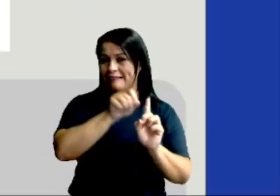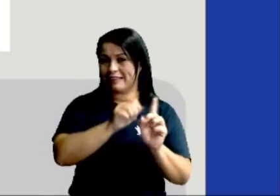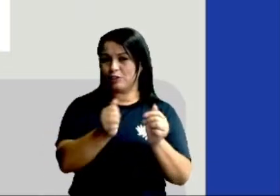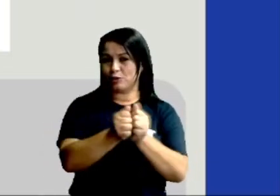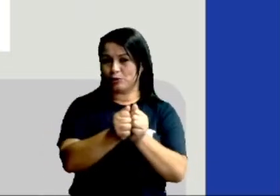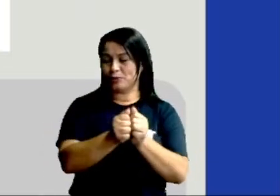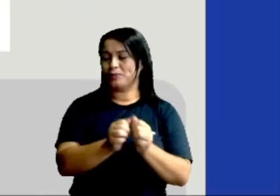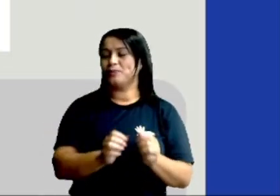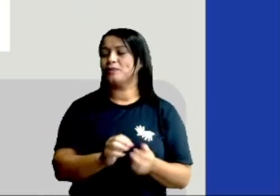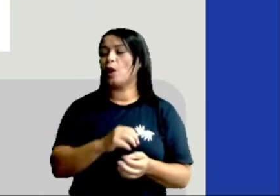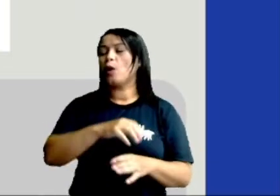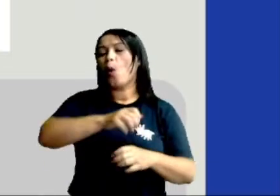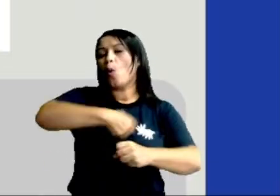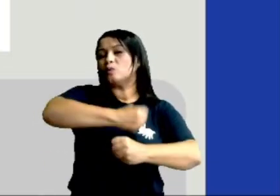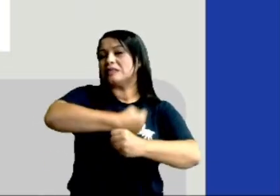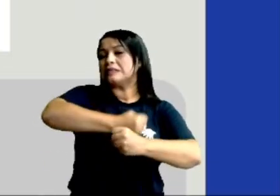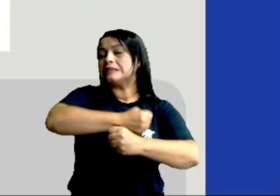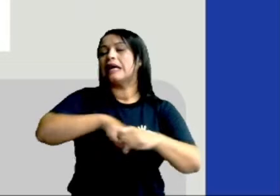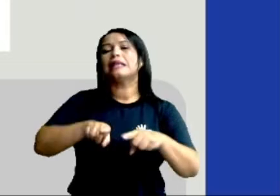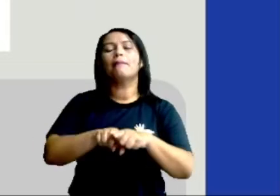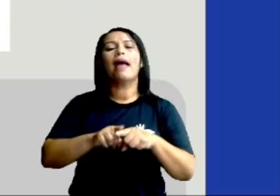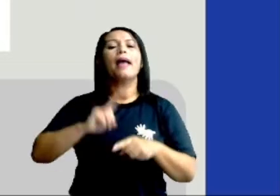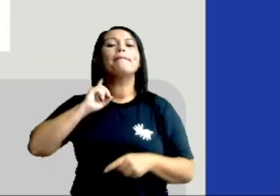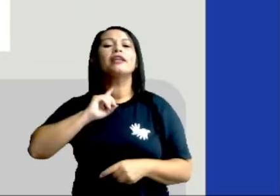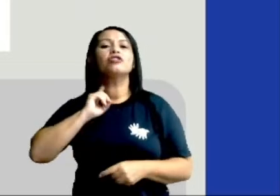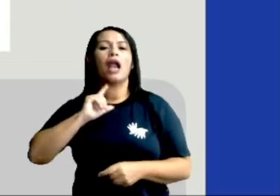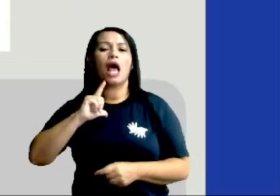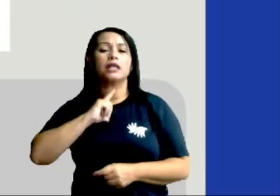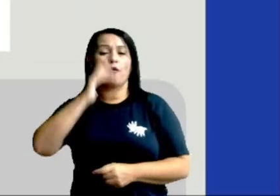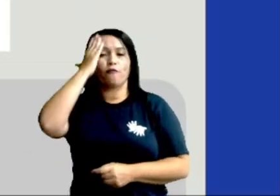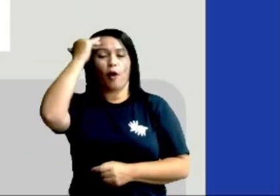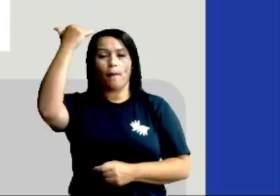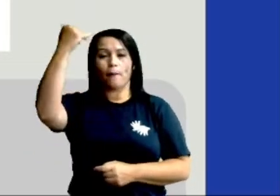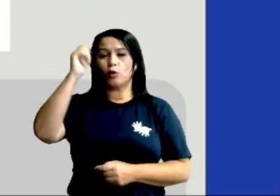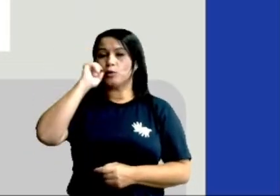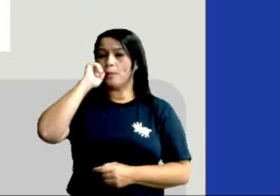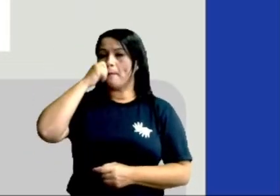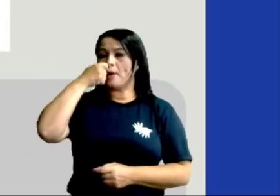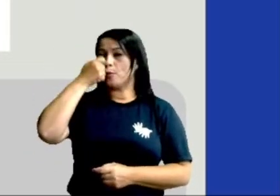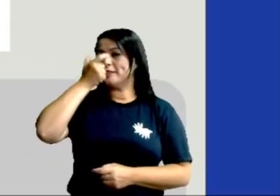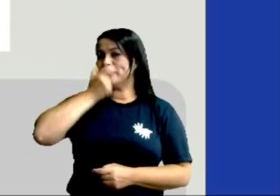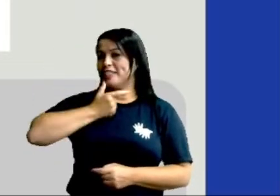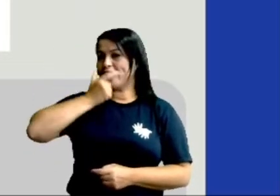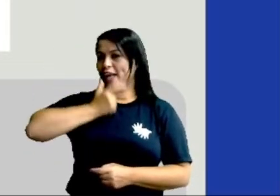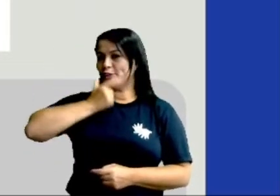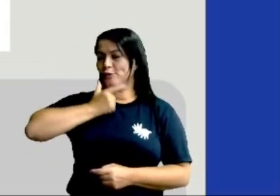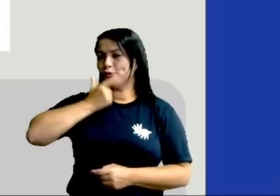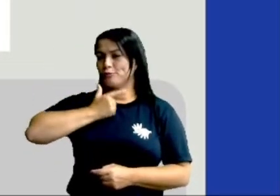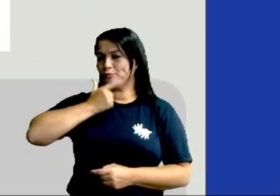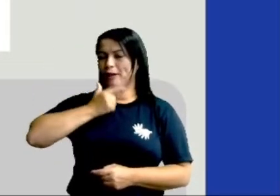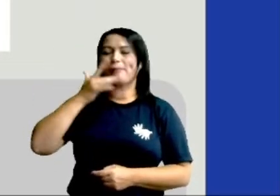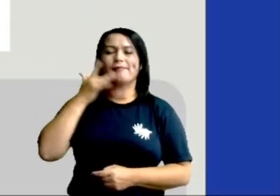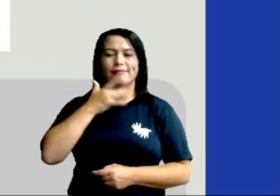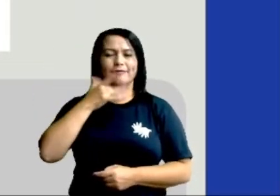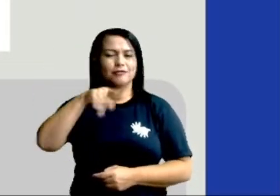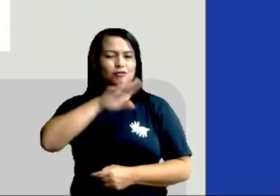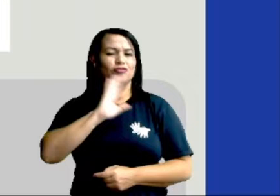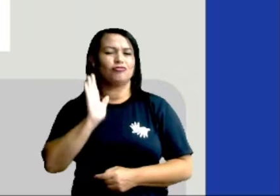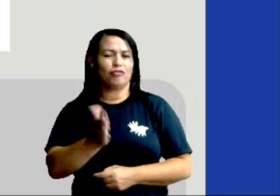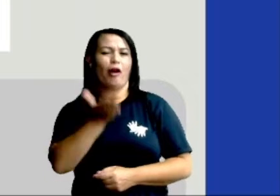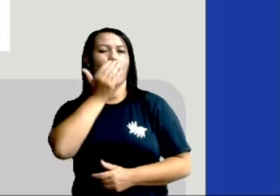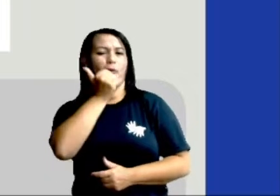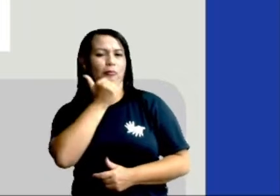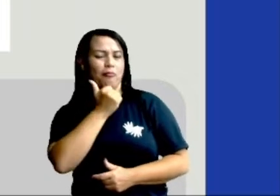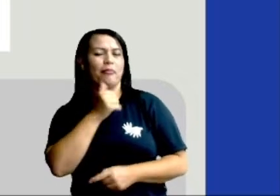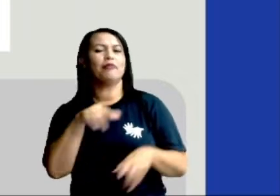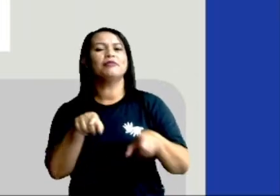banana. Em Minas Gerais tem o famoso pão de queijo. Quem já ouviu falar? Acho que também alguém aqui já comeu,